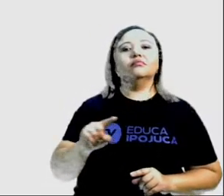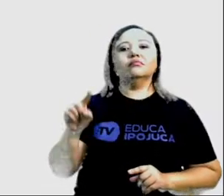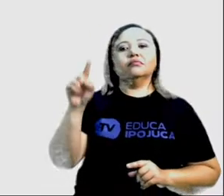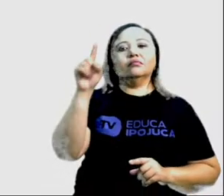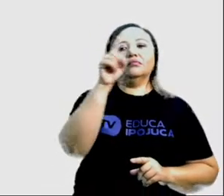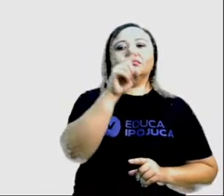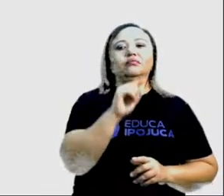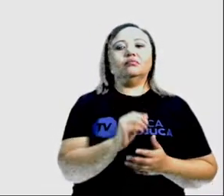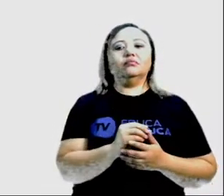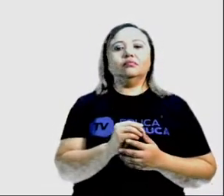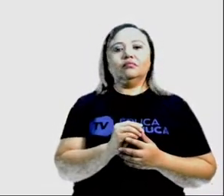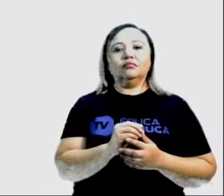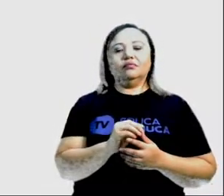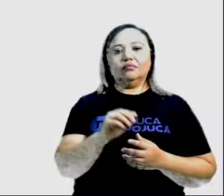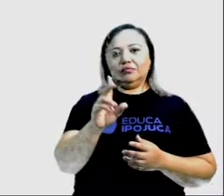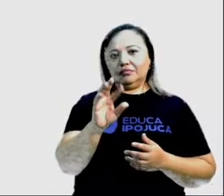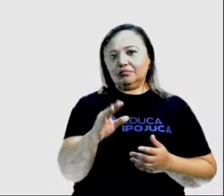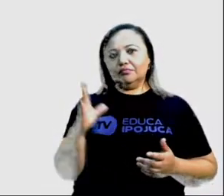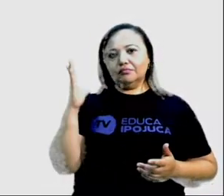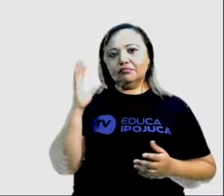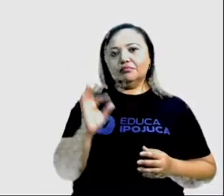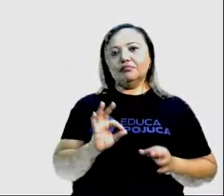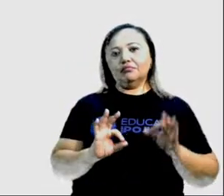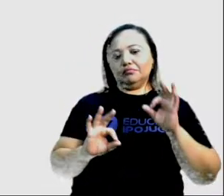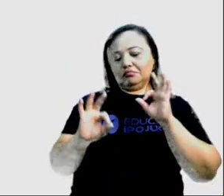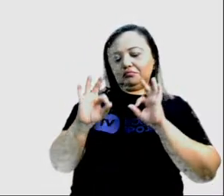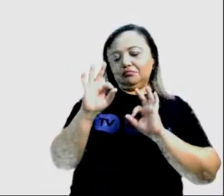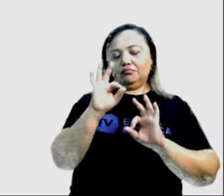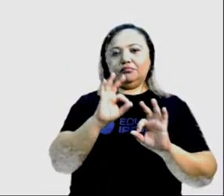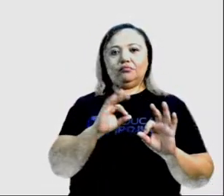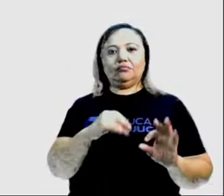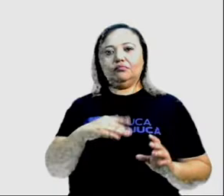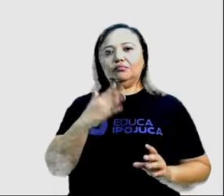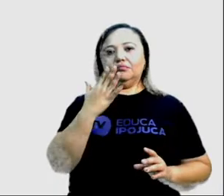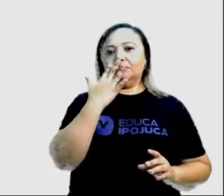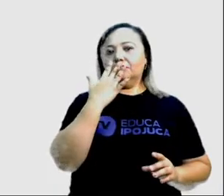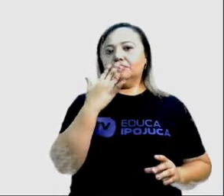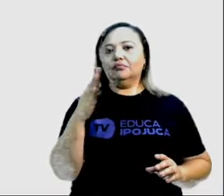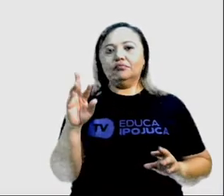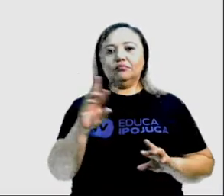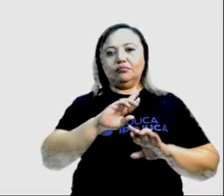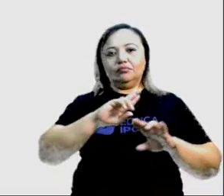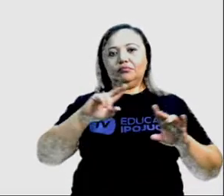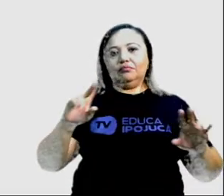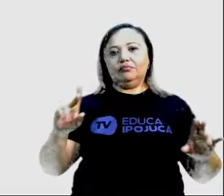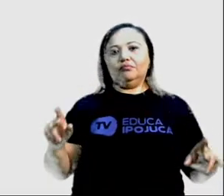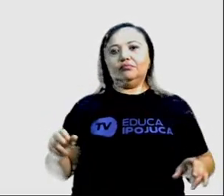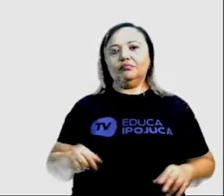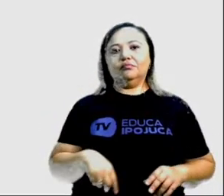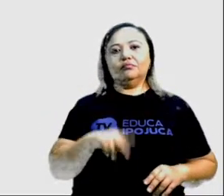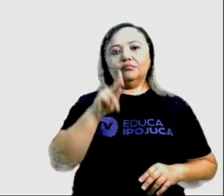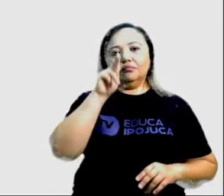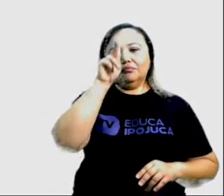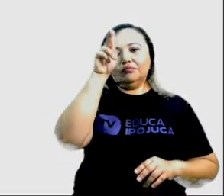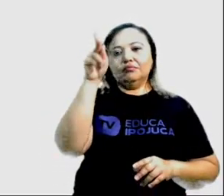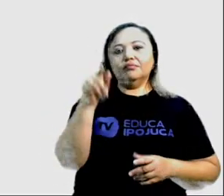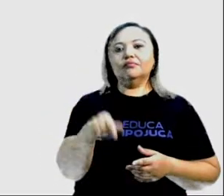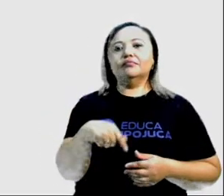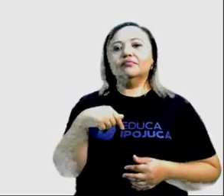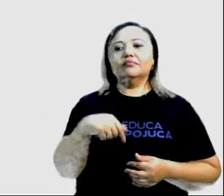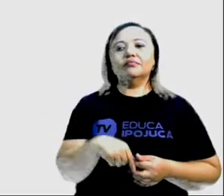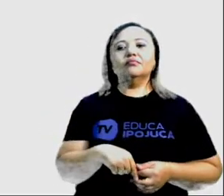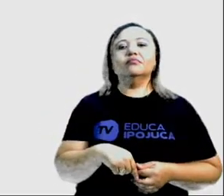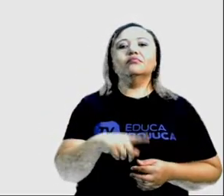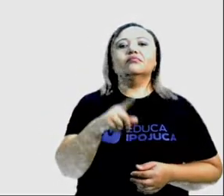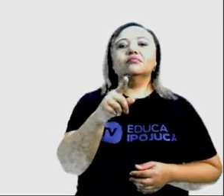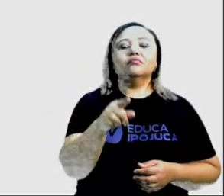elegante lá o desenho, bem pintado, né? As cores vivas, lindas. E o segundo, podemos observar que